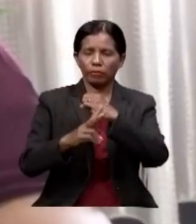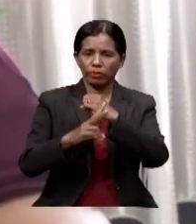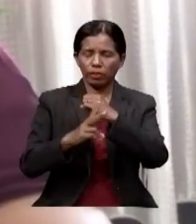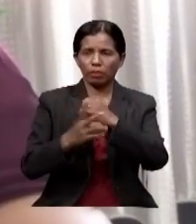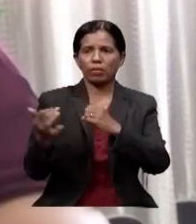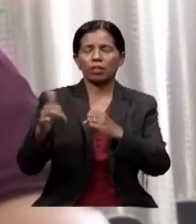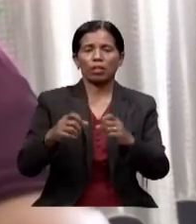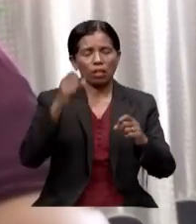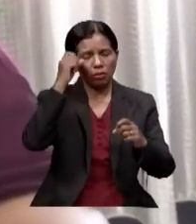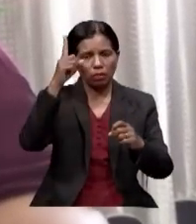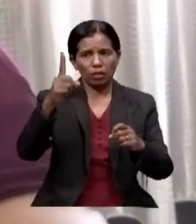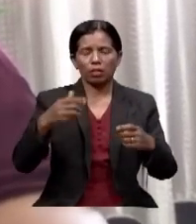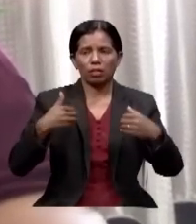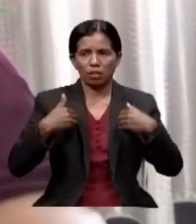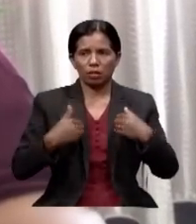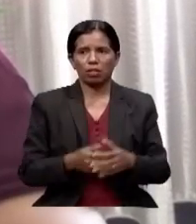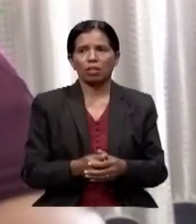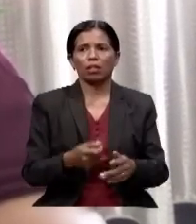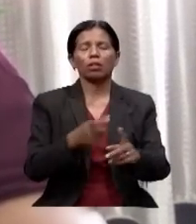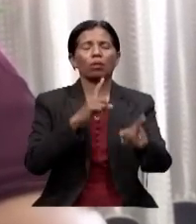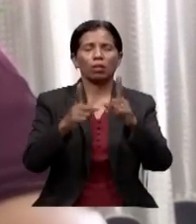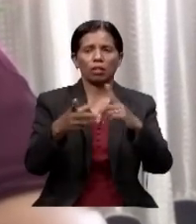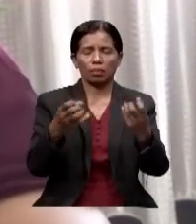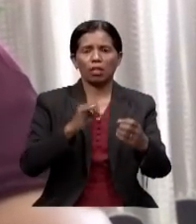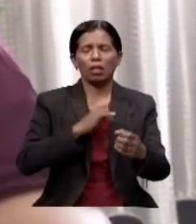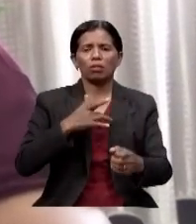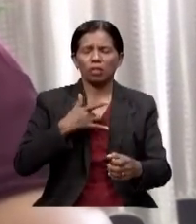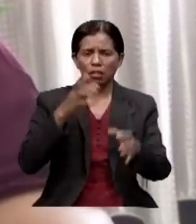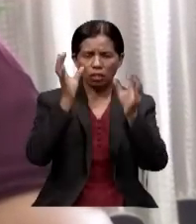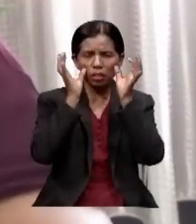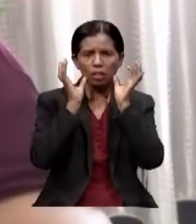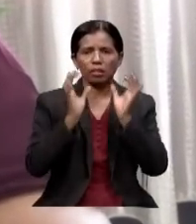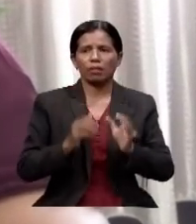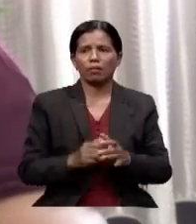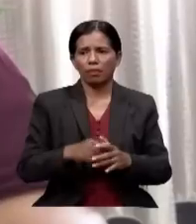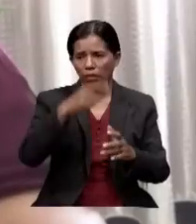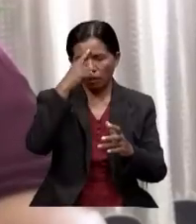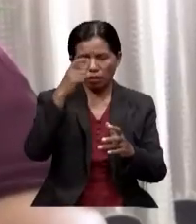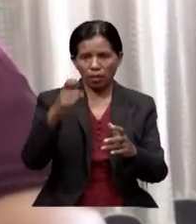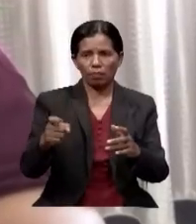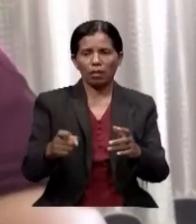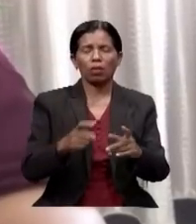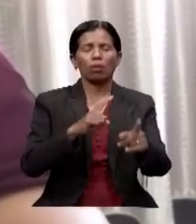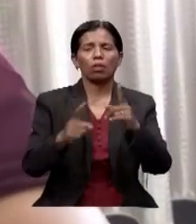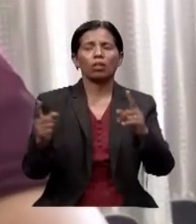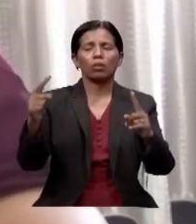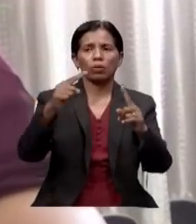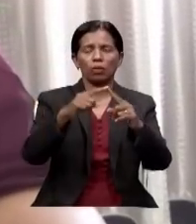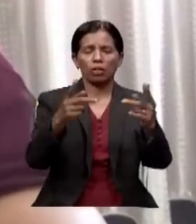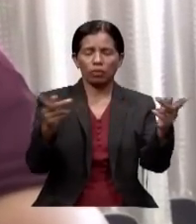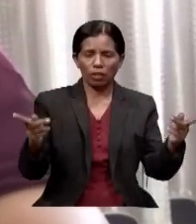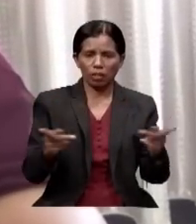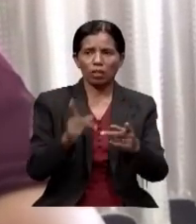Penso sama depende moço van anta intervenção uma casa. Hau sente triste. Tama intervém toa ia fatem na meke lolos,